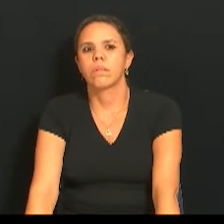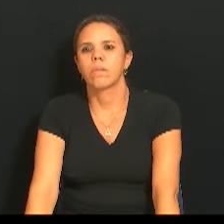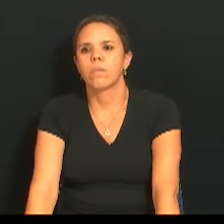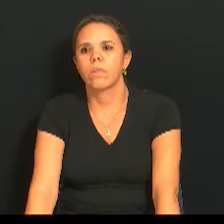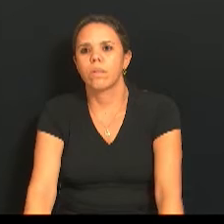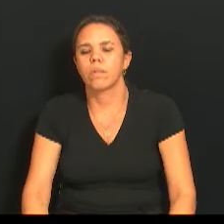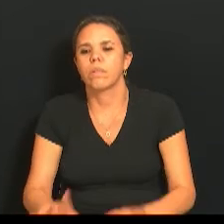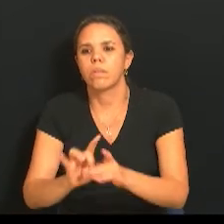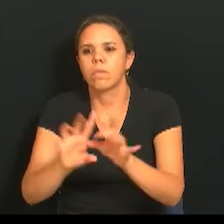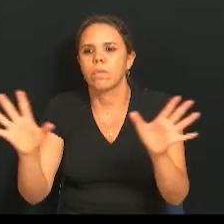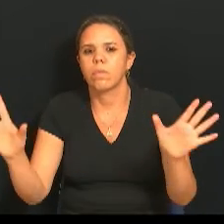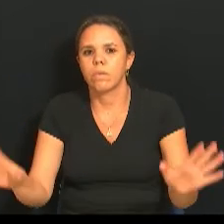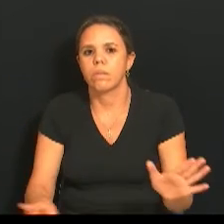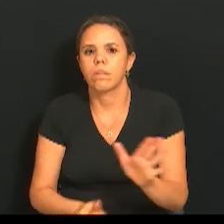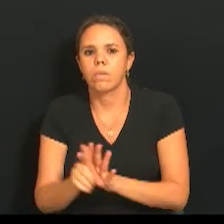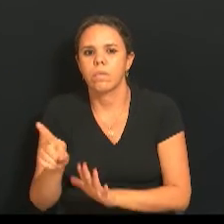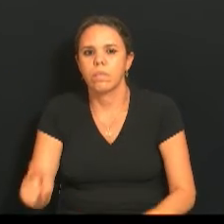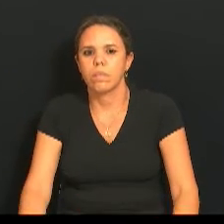é só perguntar.